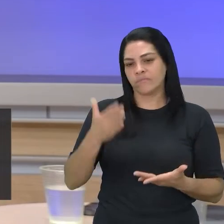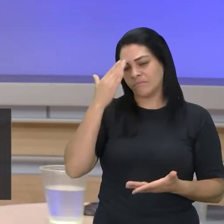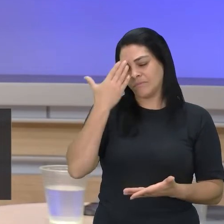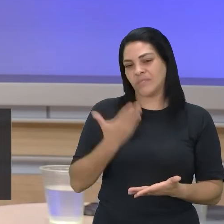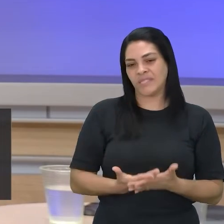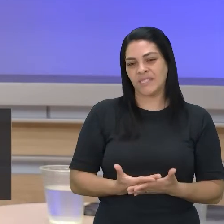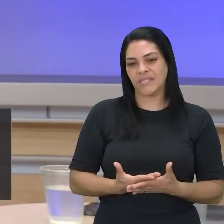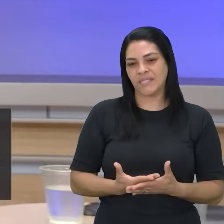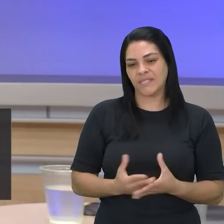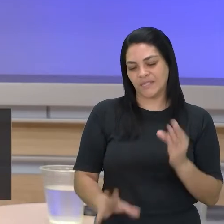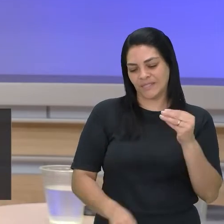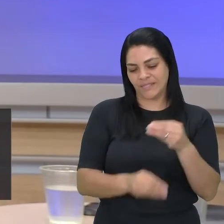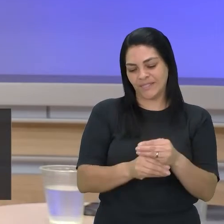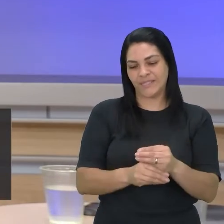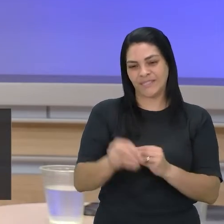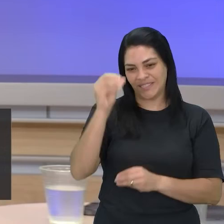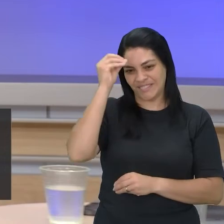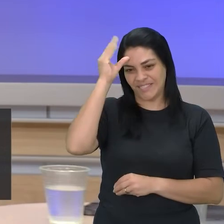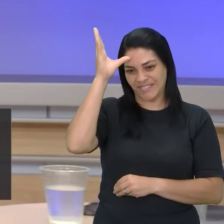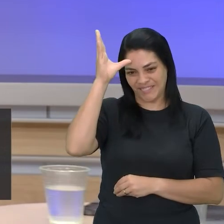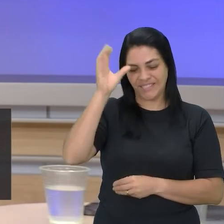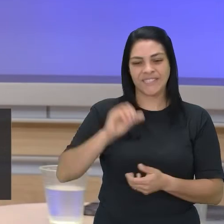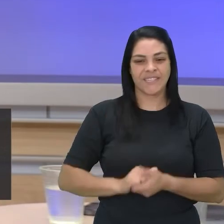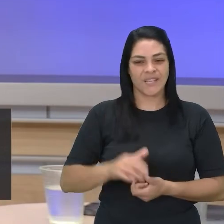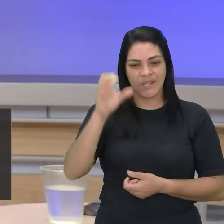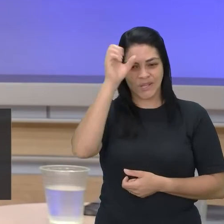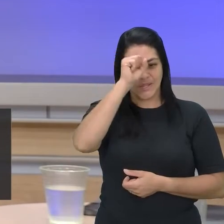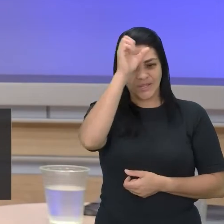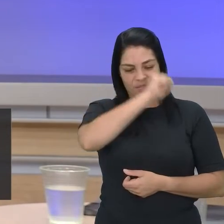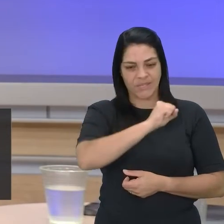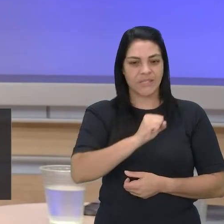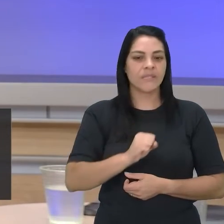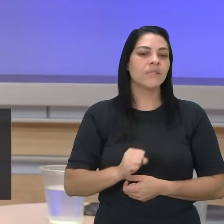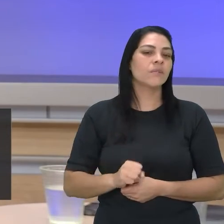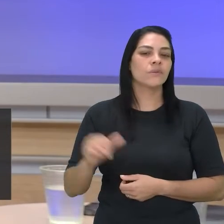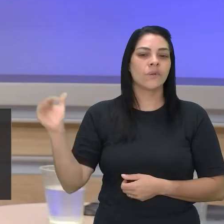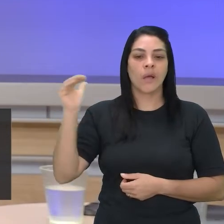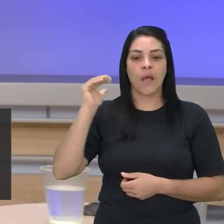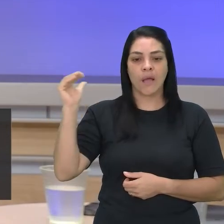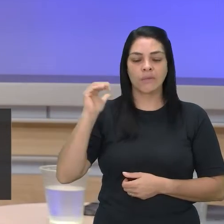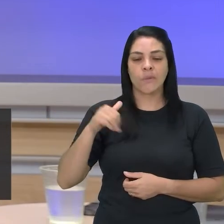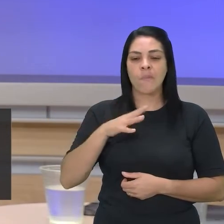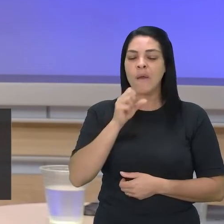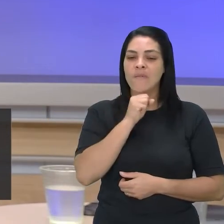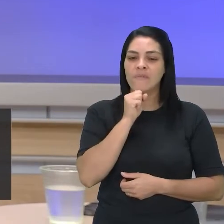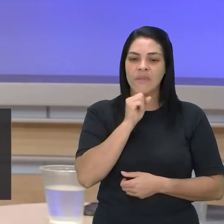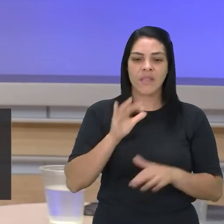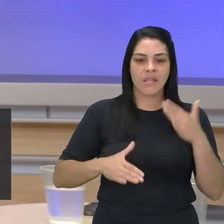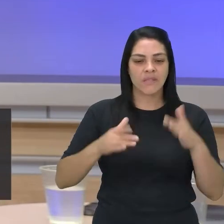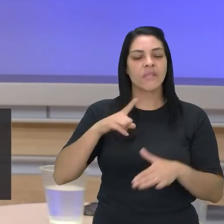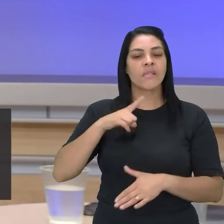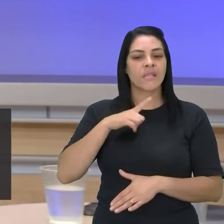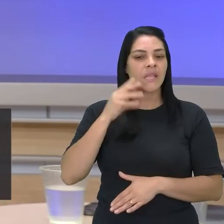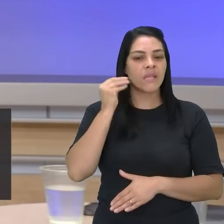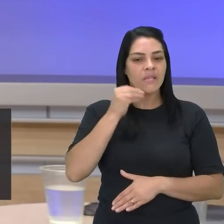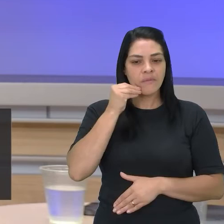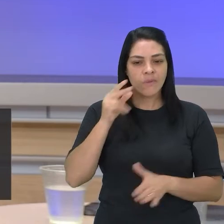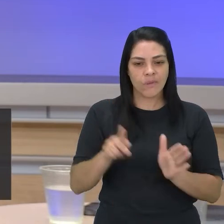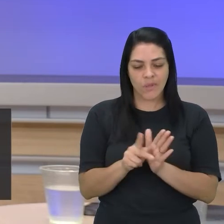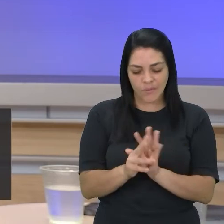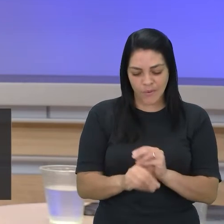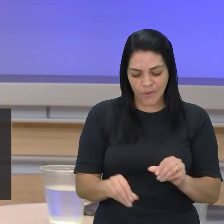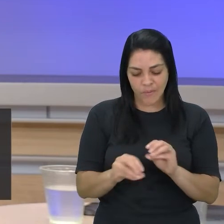agregar um conhecimento, né? Uma bagagem dos adultos mais velhos que muitas vezes têm uma experiência com a